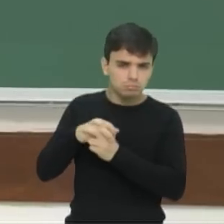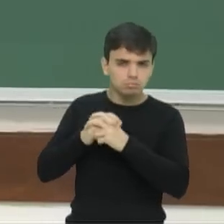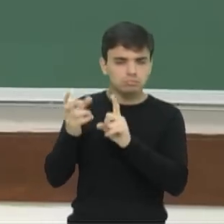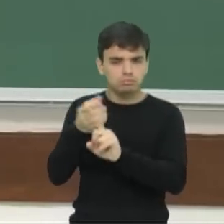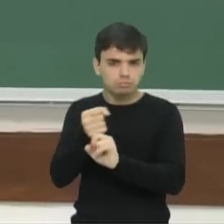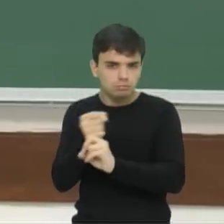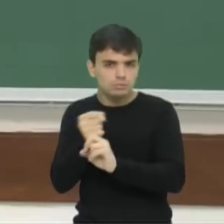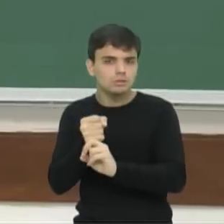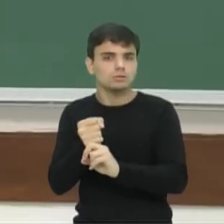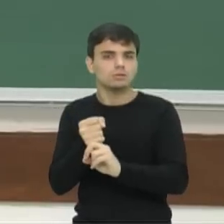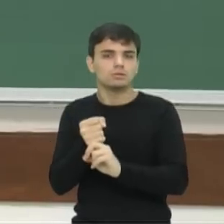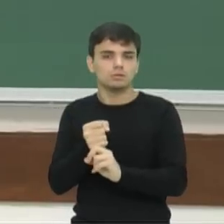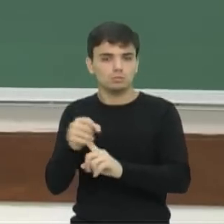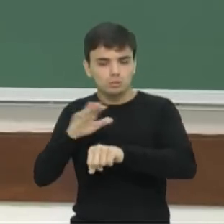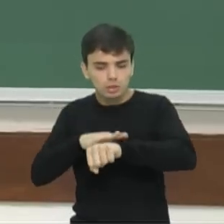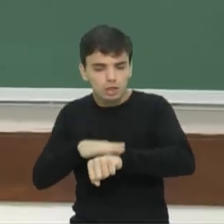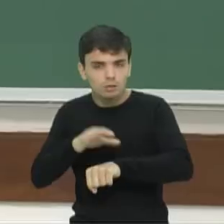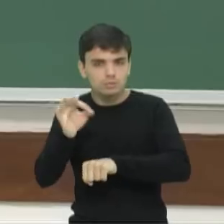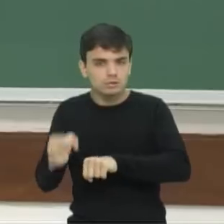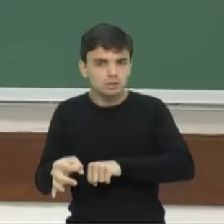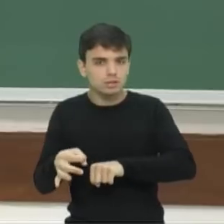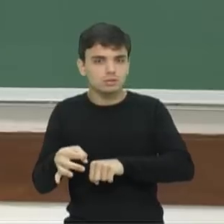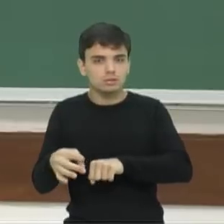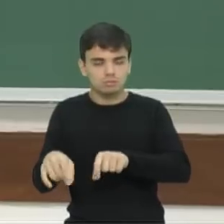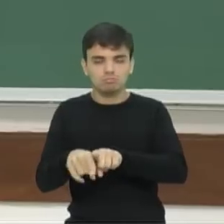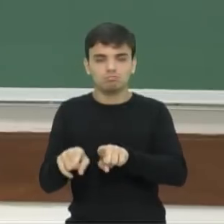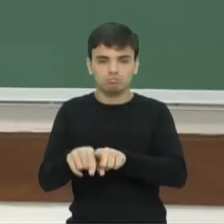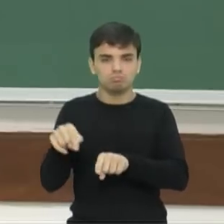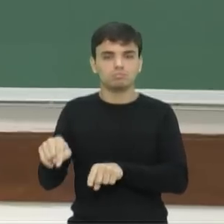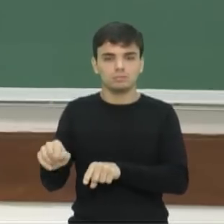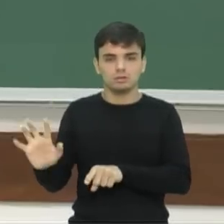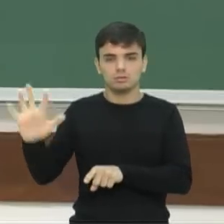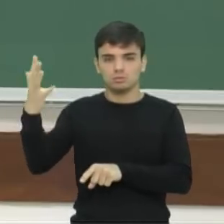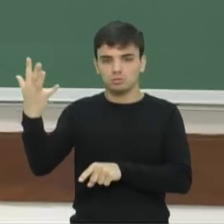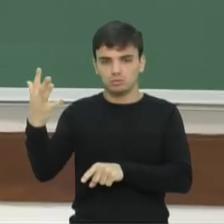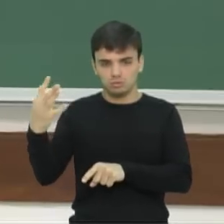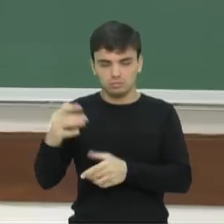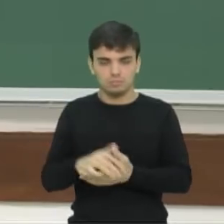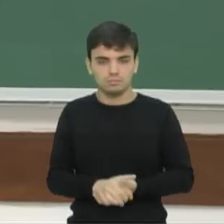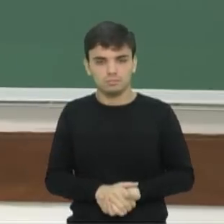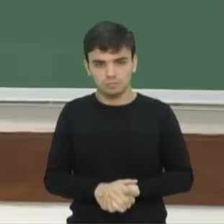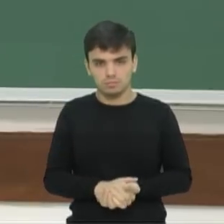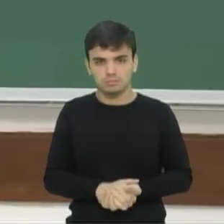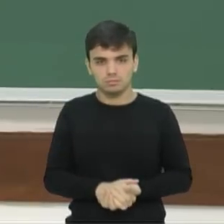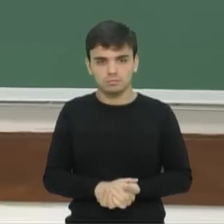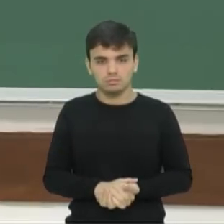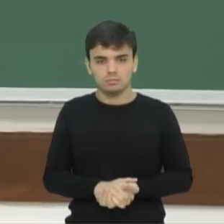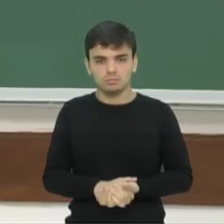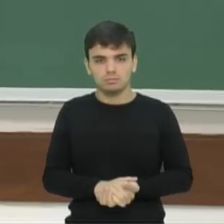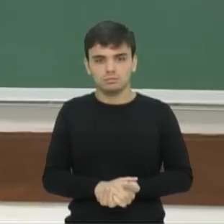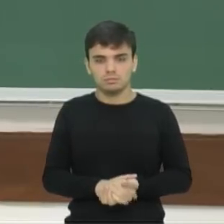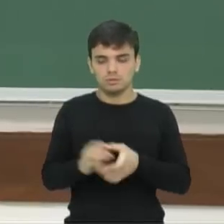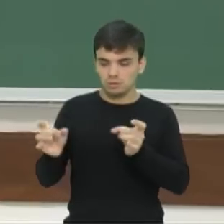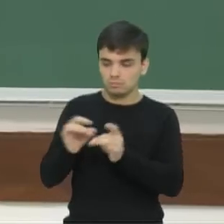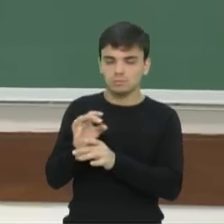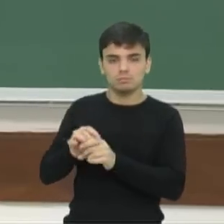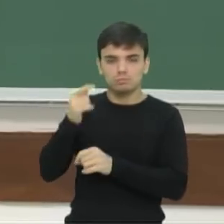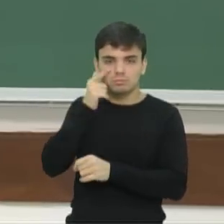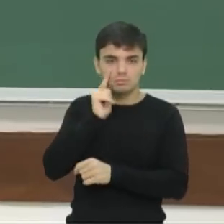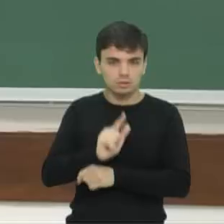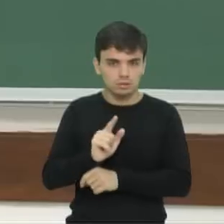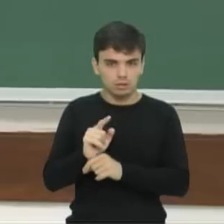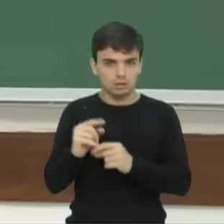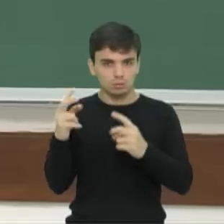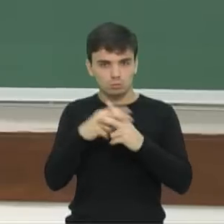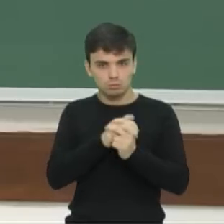um determinado tempo ali para também ocorrer ou acabar vencendo a luta, né? Então tem as